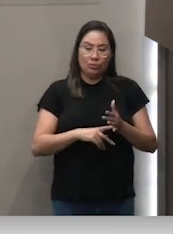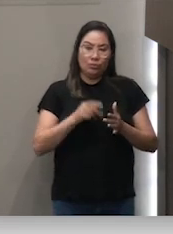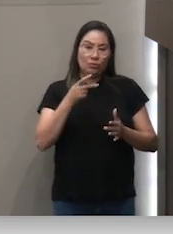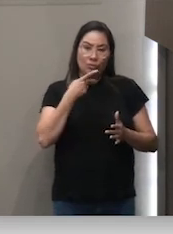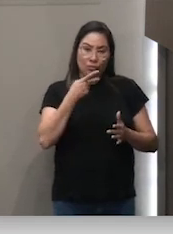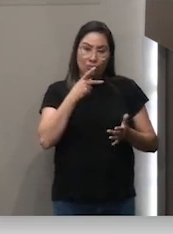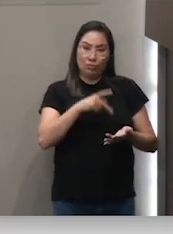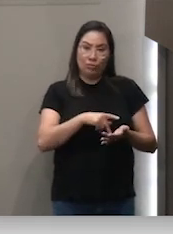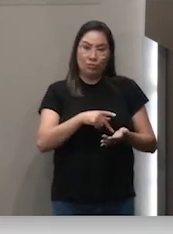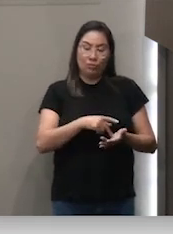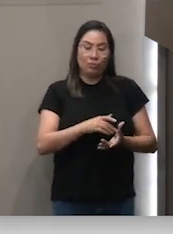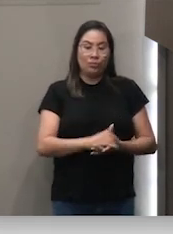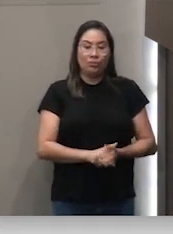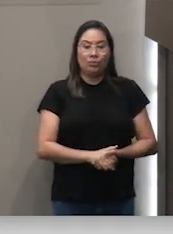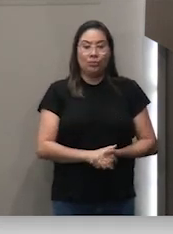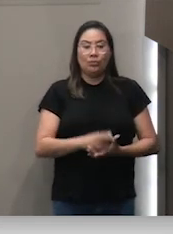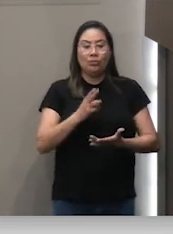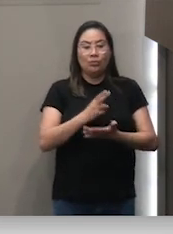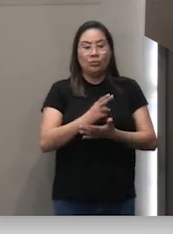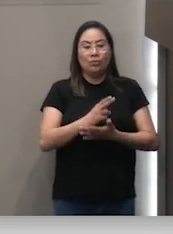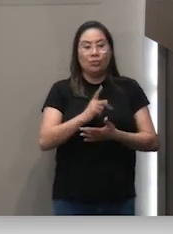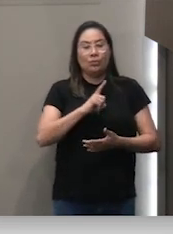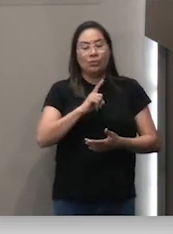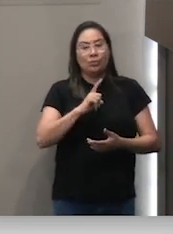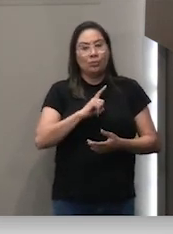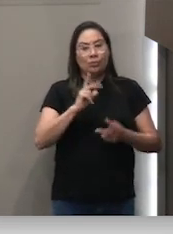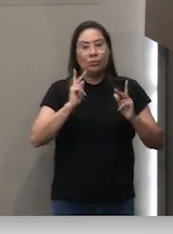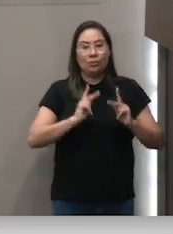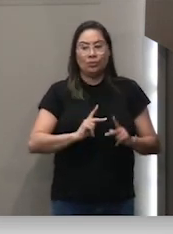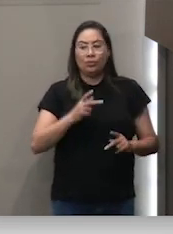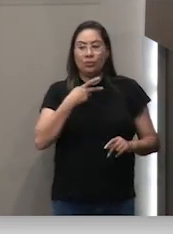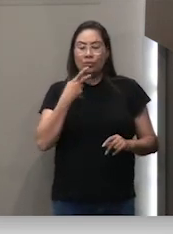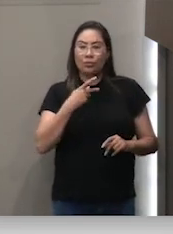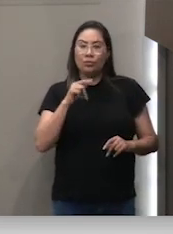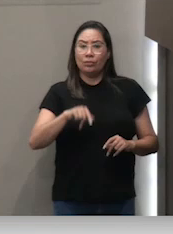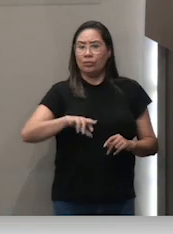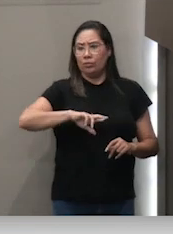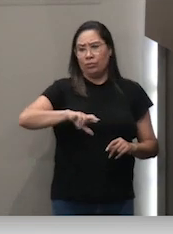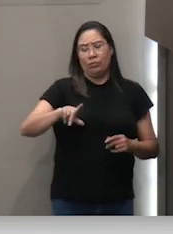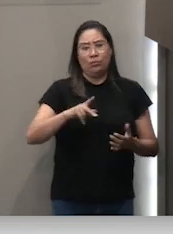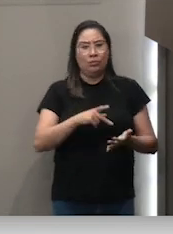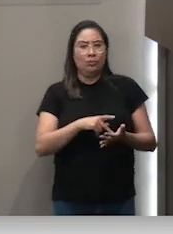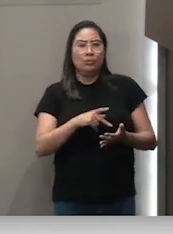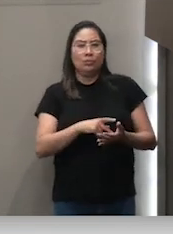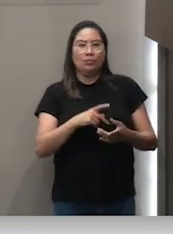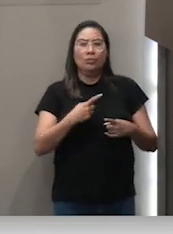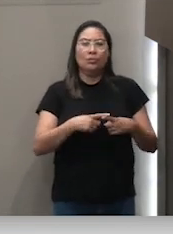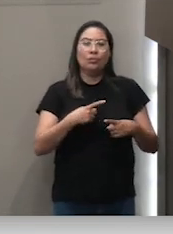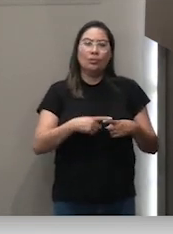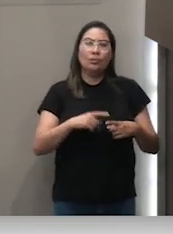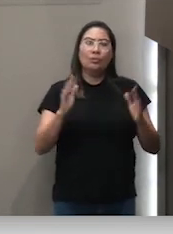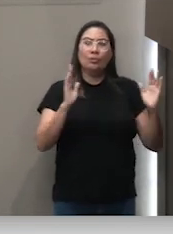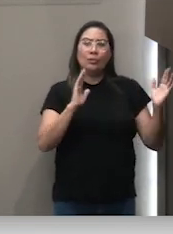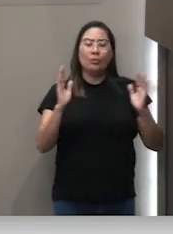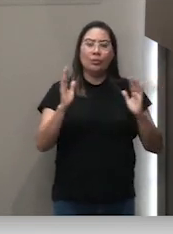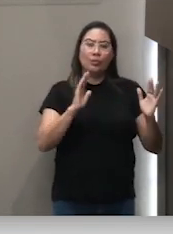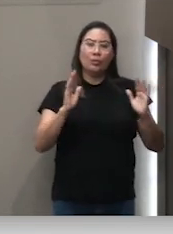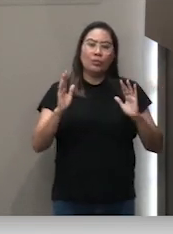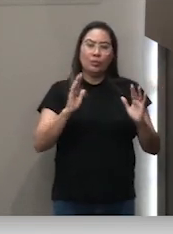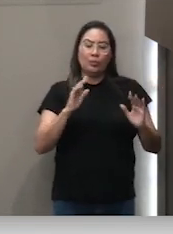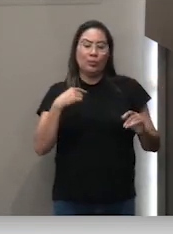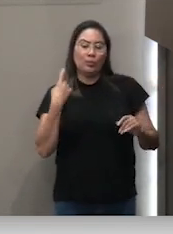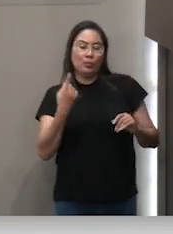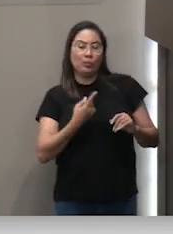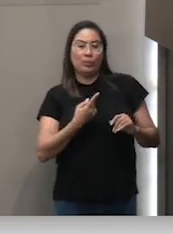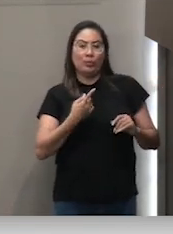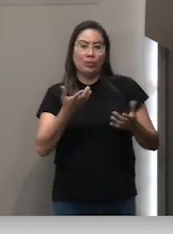mentir. Porque sempre tem aqueles que dizem que isto não é verdade, porque é período de campanha que a gente está levantando esse